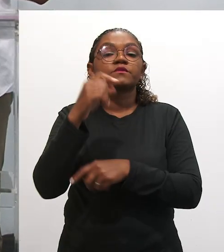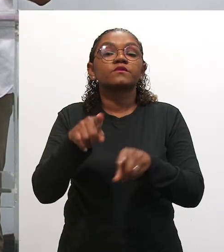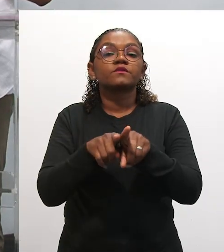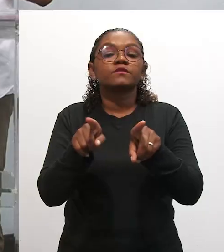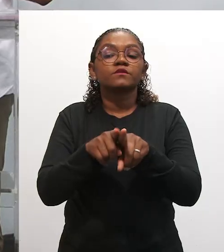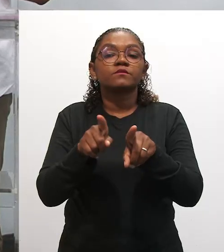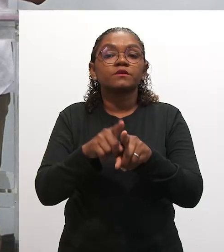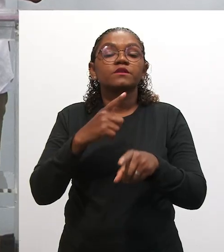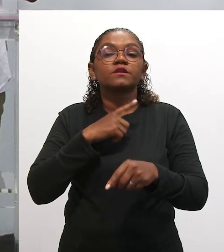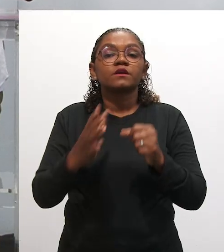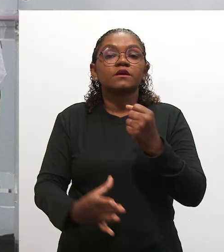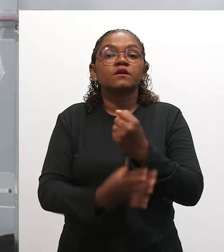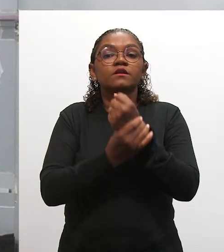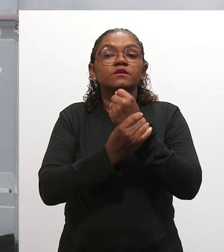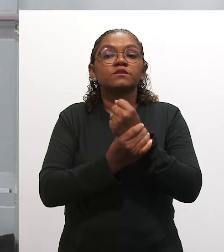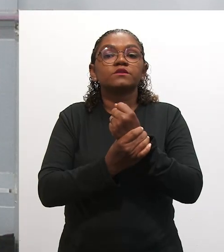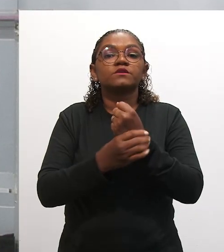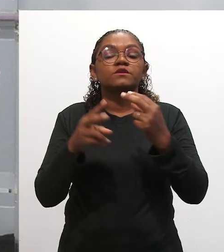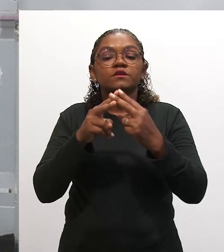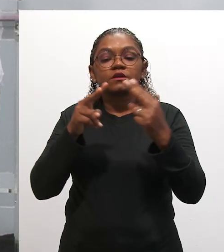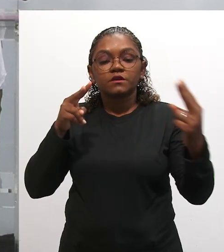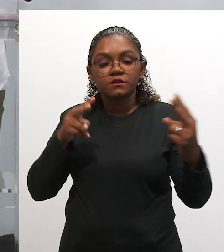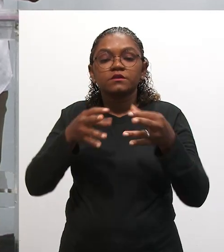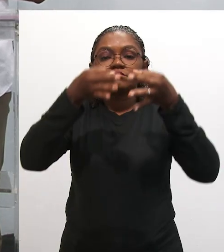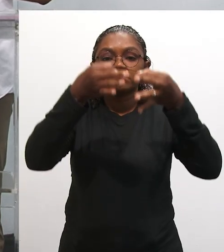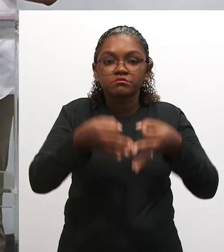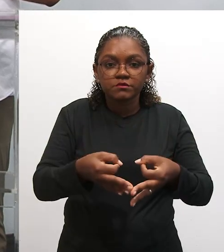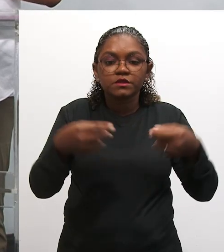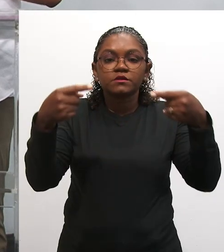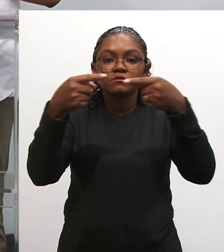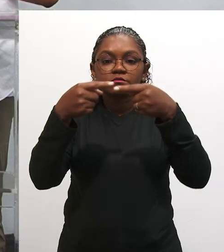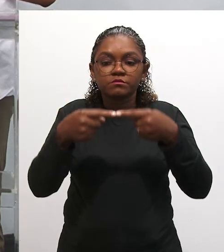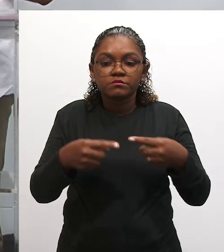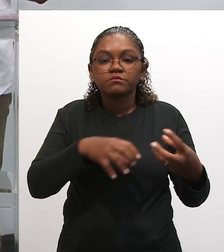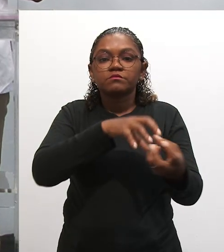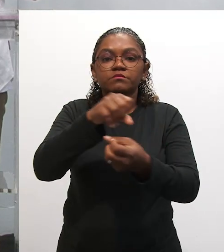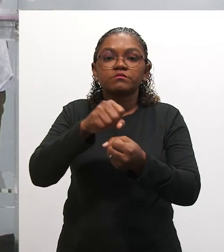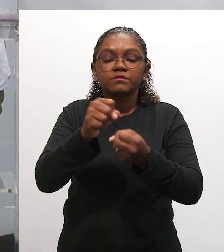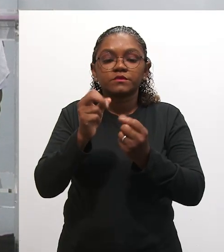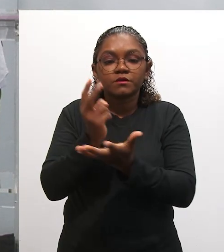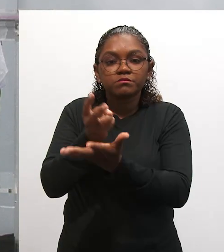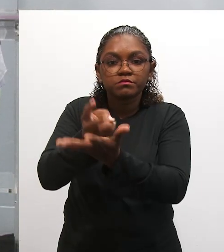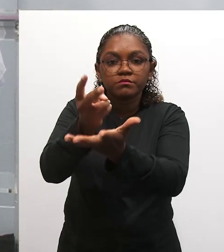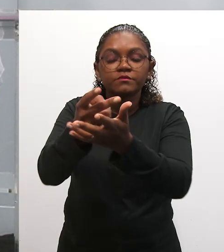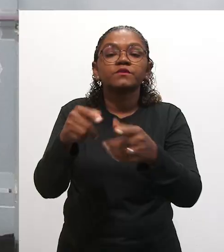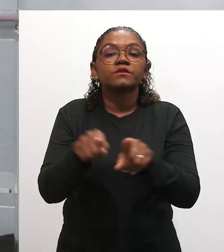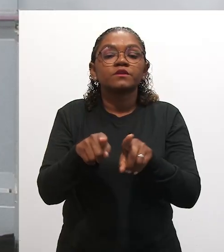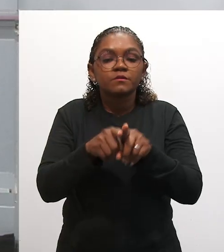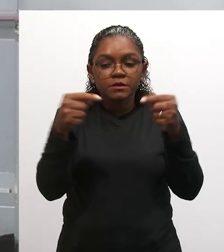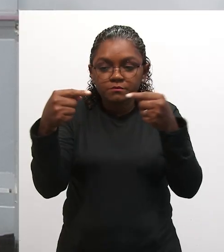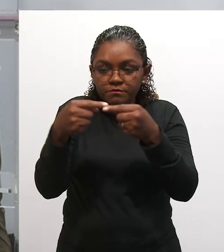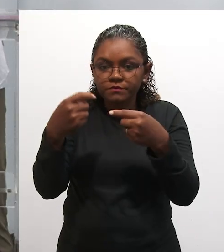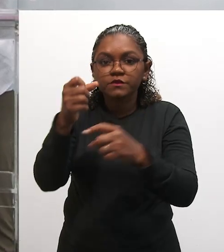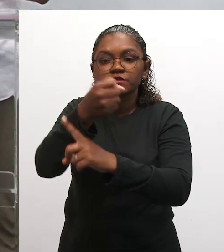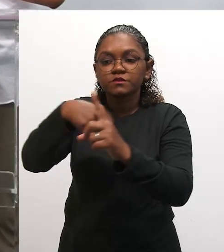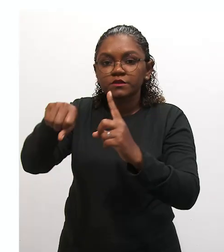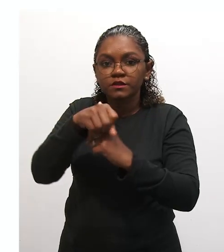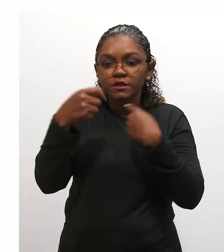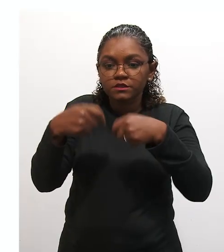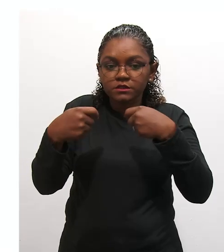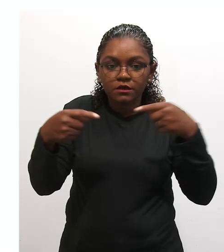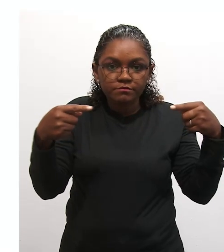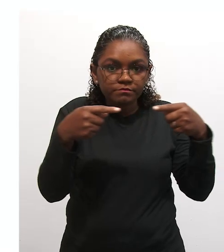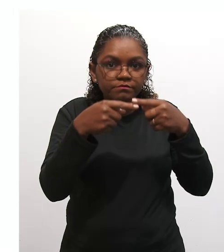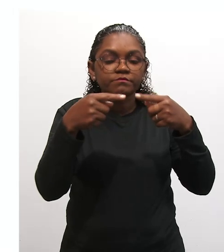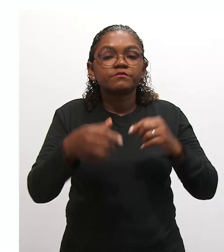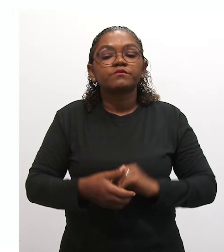elementos garantem que a EAD funcione de forma coerente, sustentável, alinhada a essas necessidades sociais.